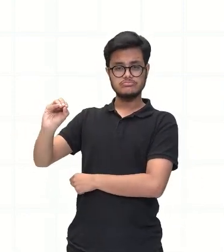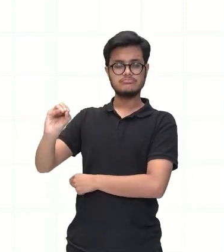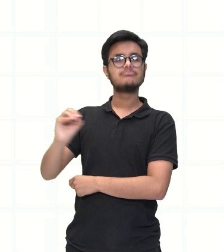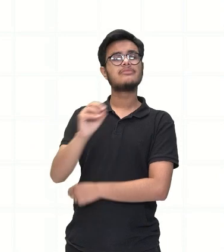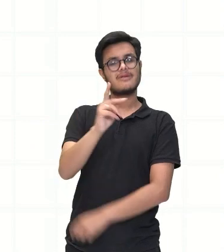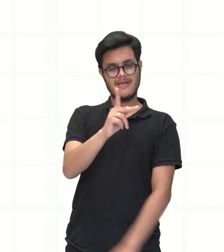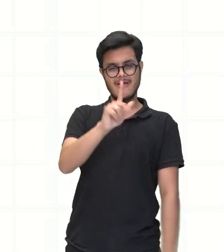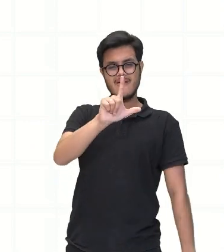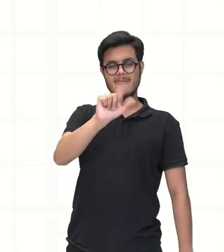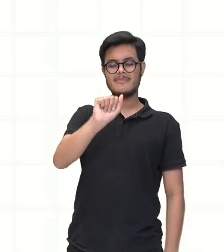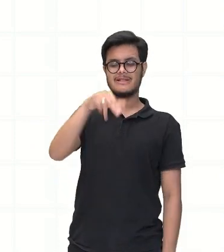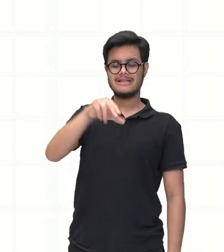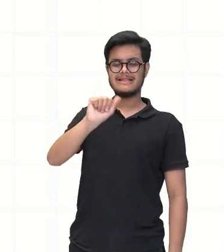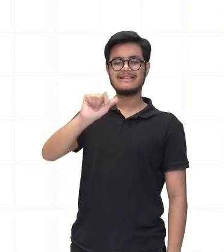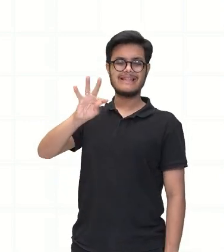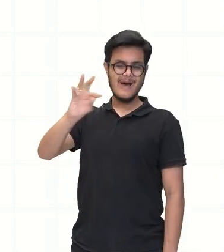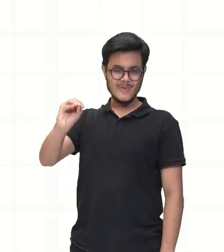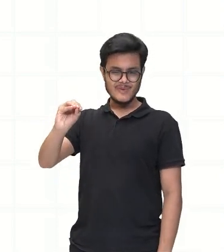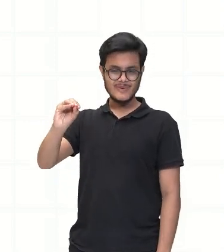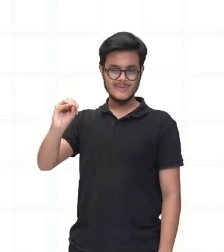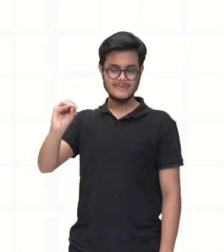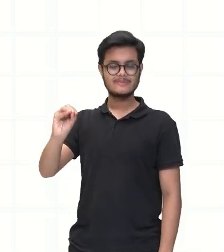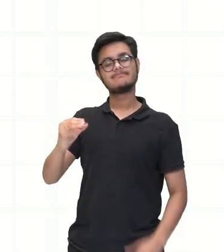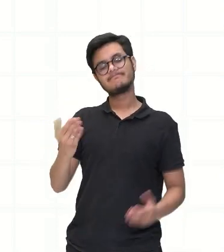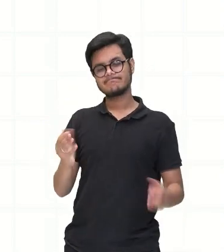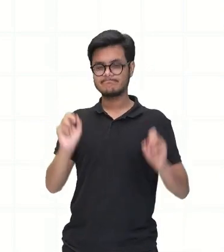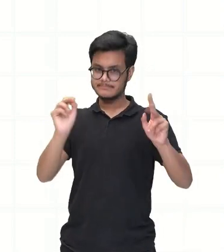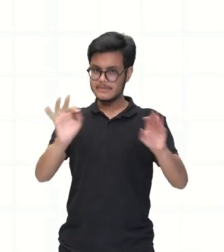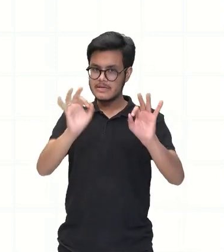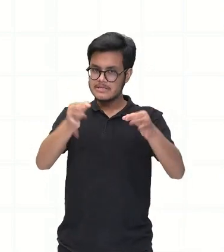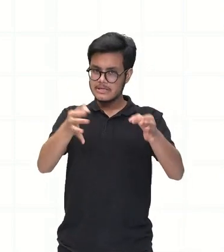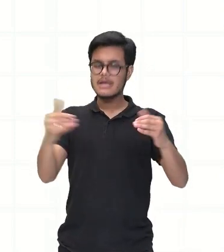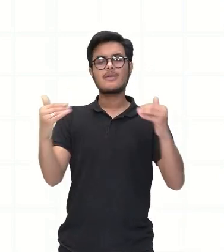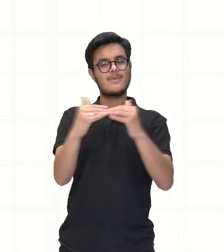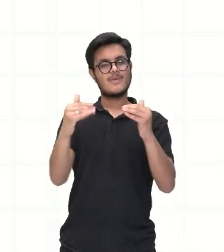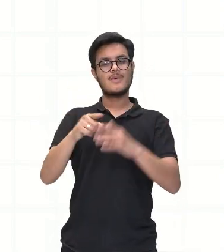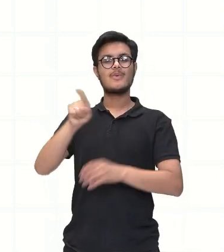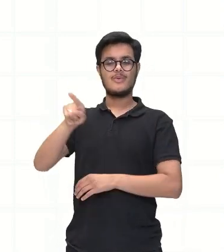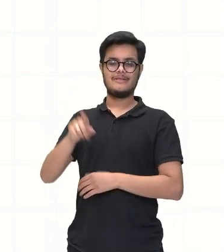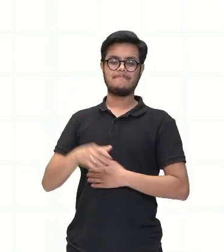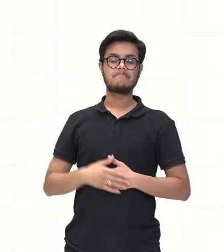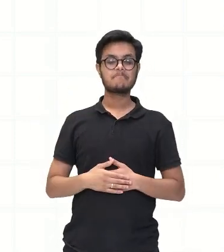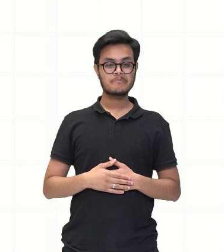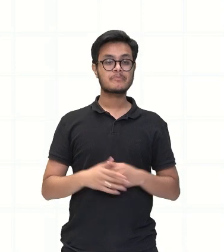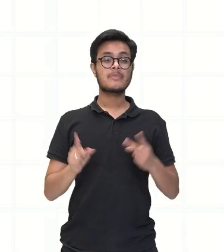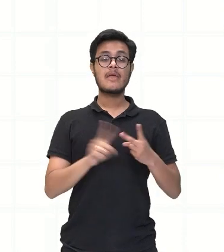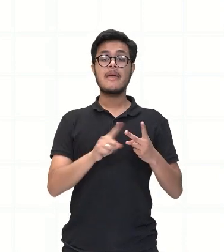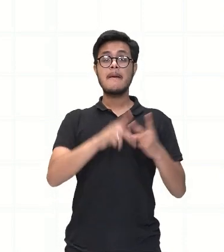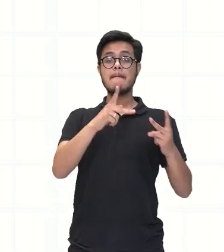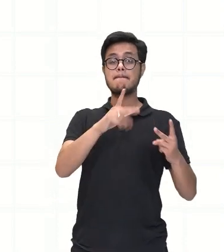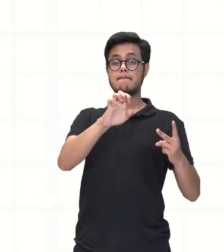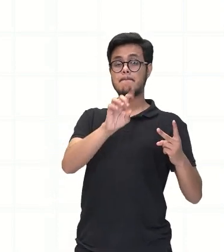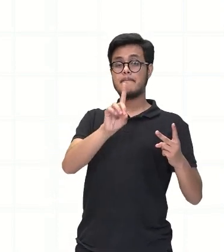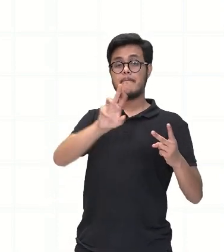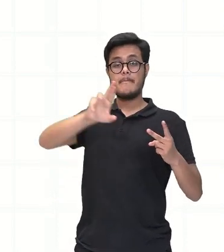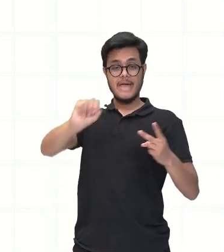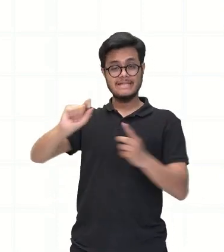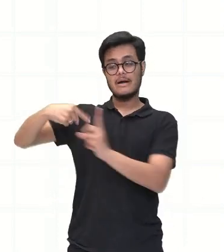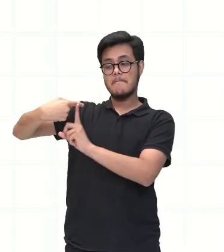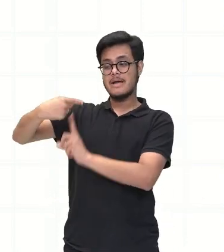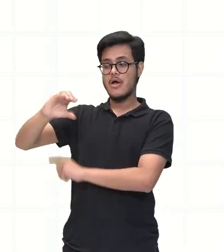Exatamente, é isso. Ouvi daqui. Plano mais alto, planalto. Pedra mais